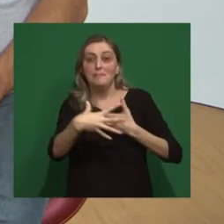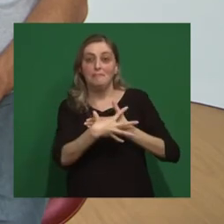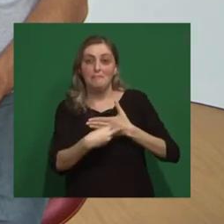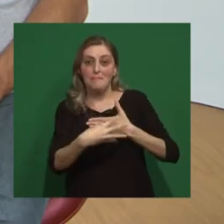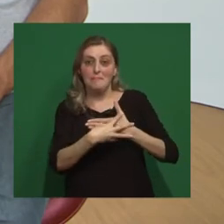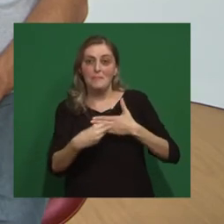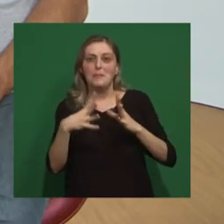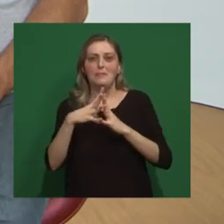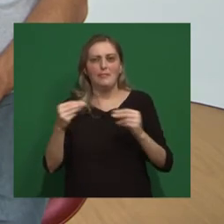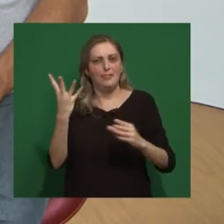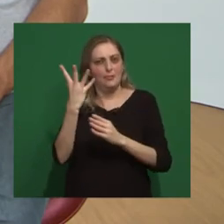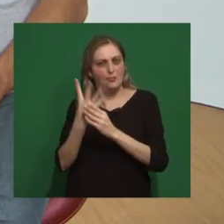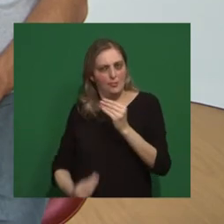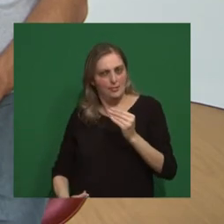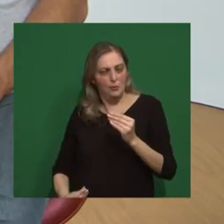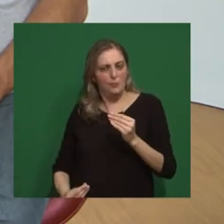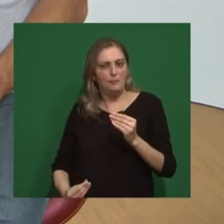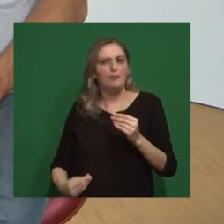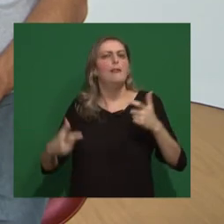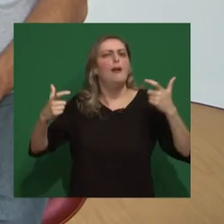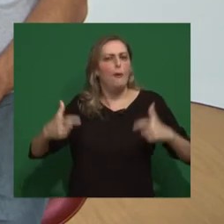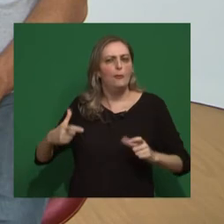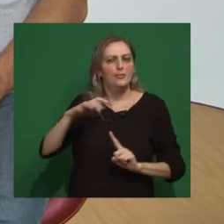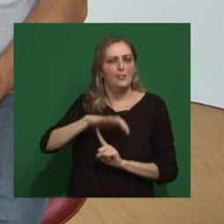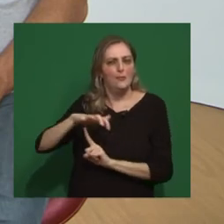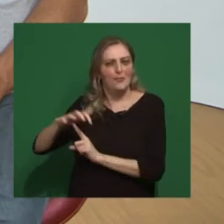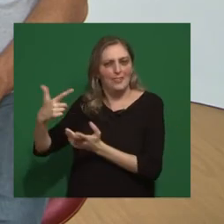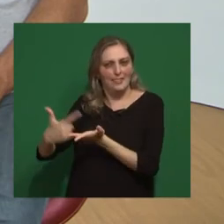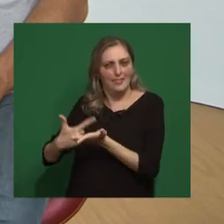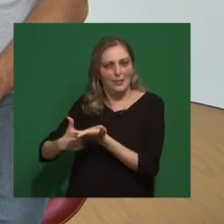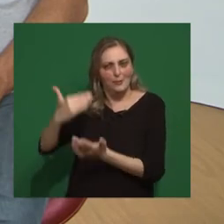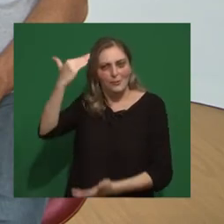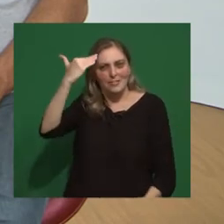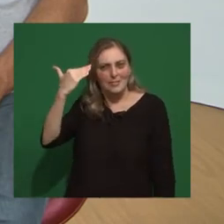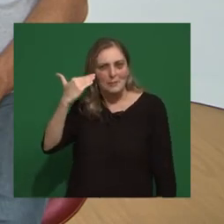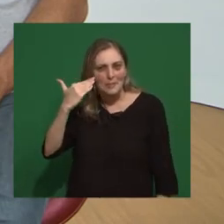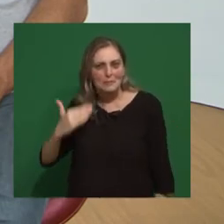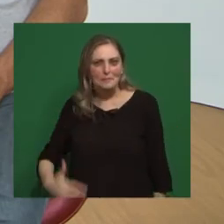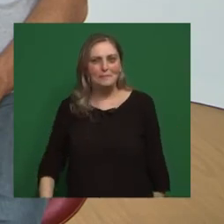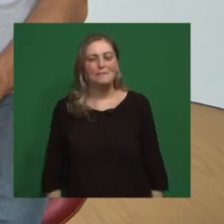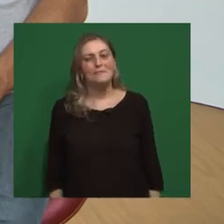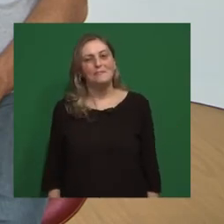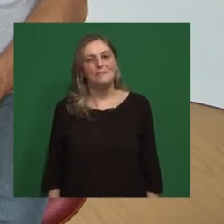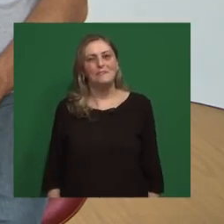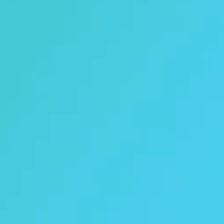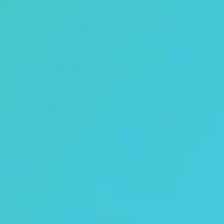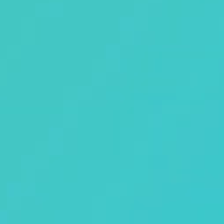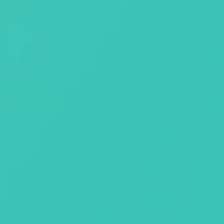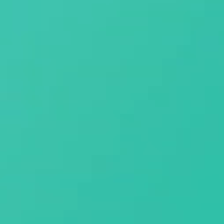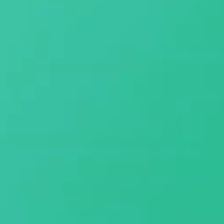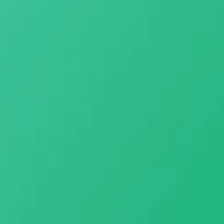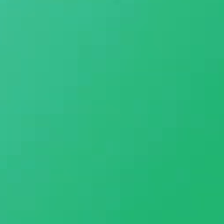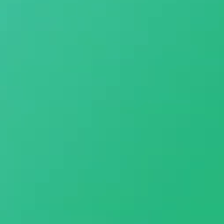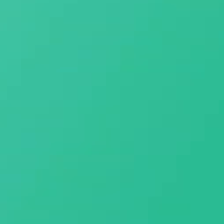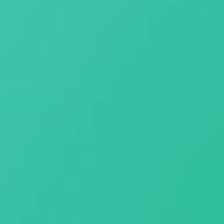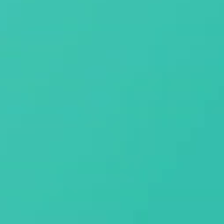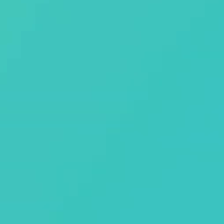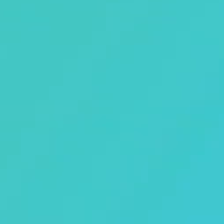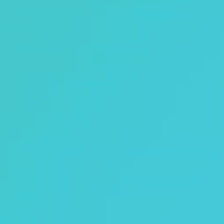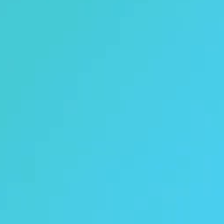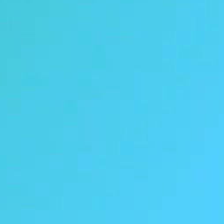Brasileiros em Extinção na Feira do Livro de Santa Maria. Tchau, tchau. tchau.